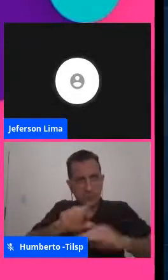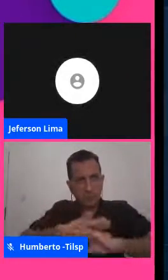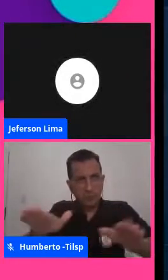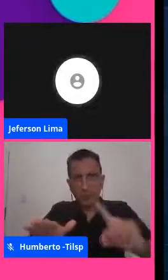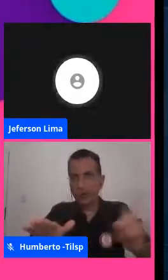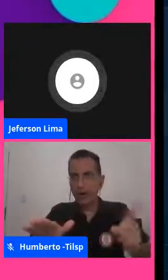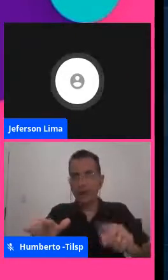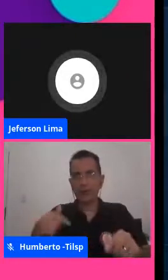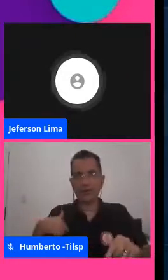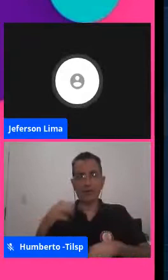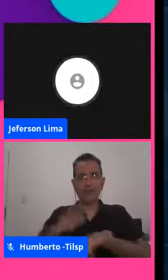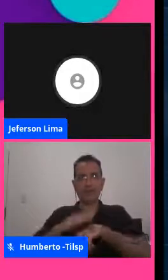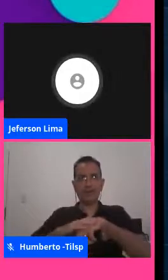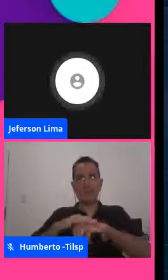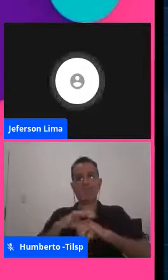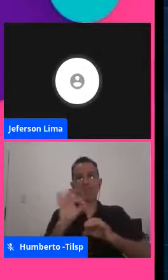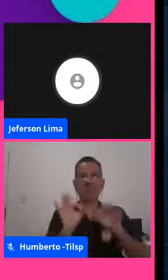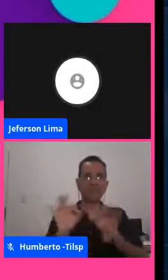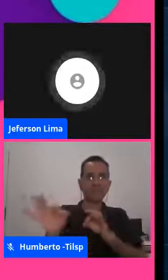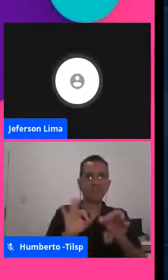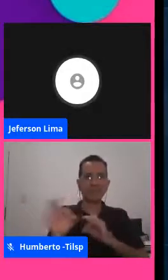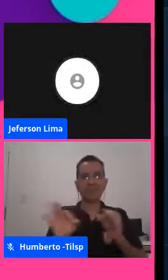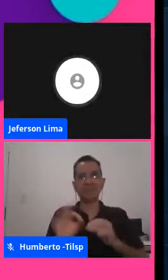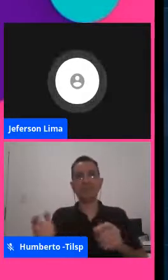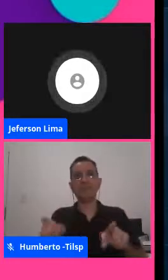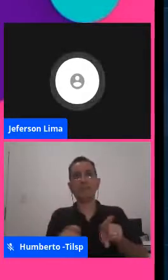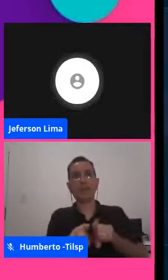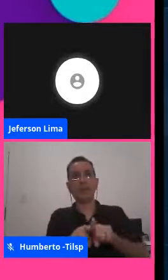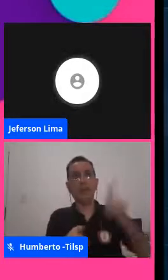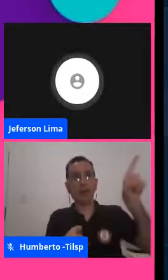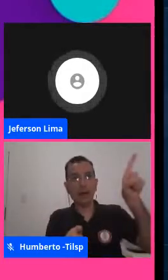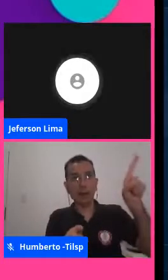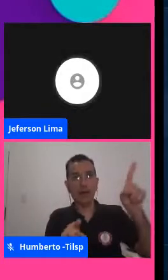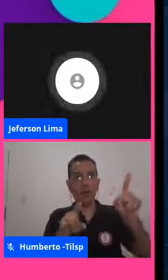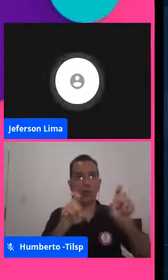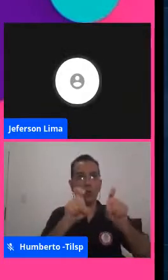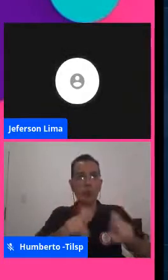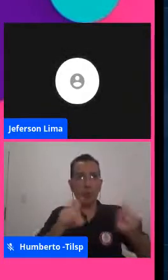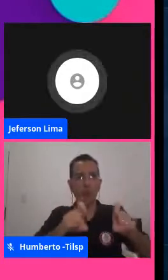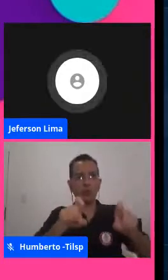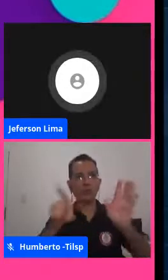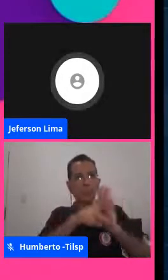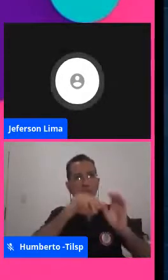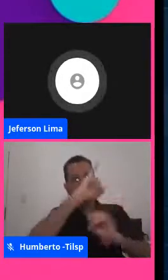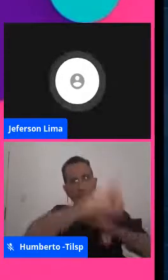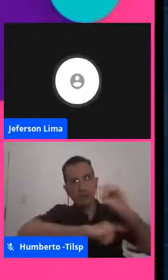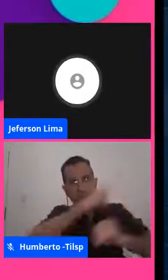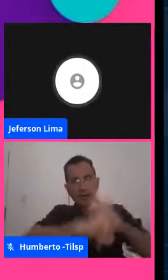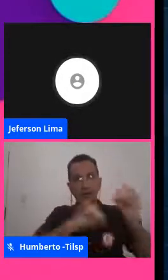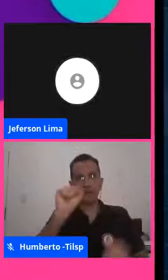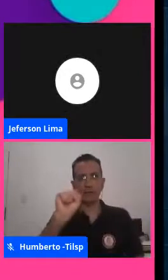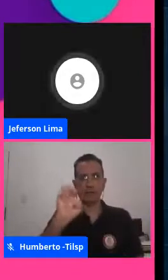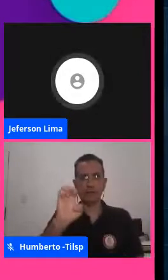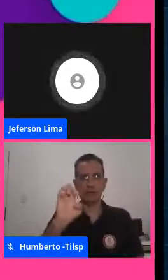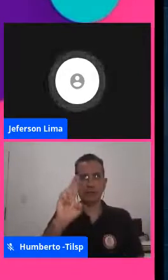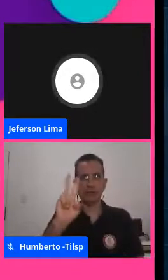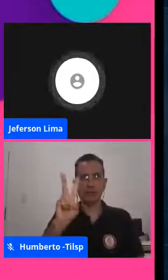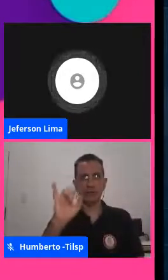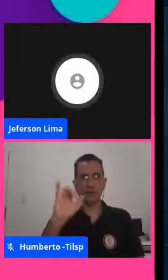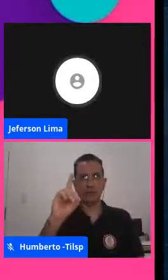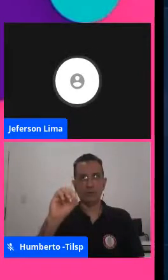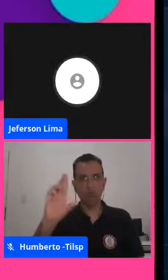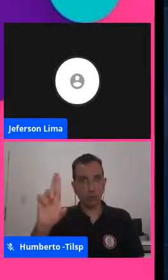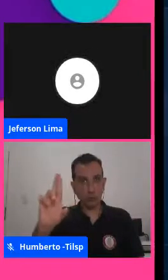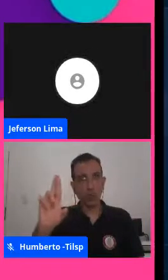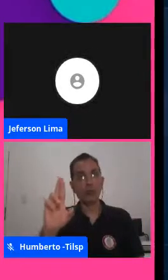mas se você tem um servidor, ele tem um limite ali. Quando ele bater no limite, cai. Ou ele para de funcionar, ou ele não vai te dar